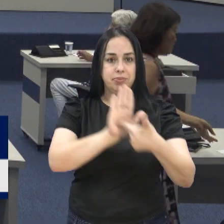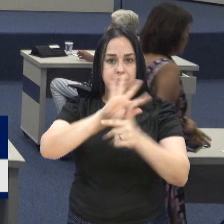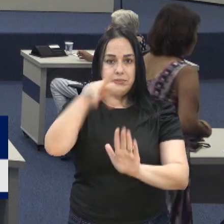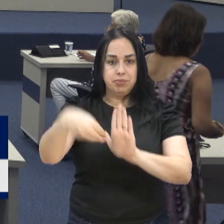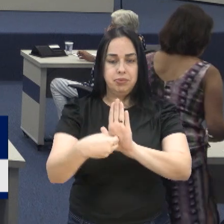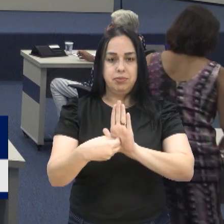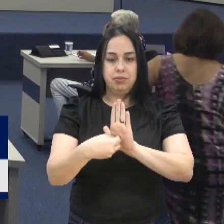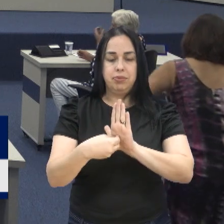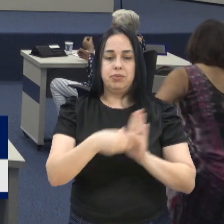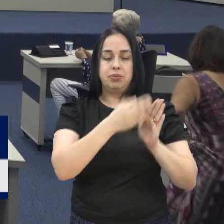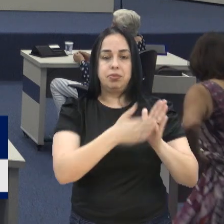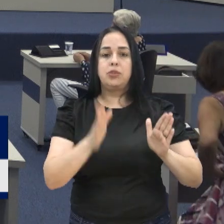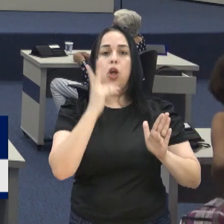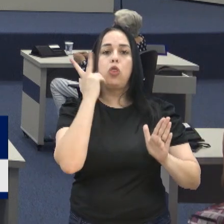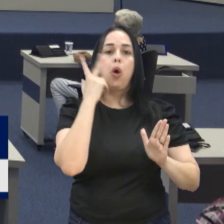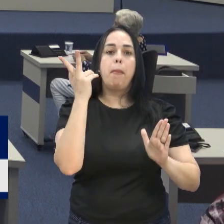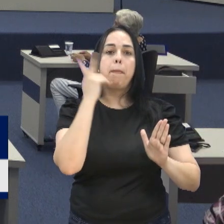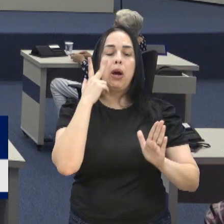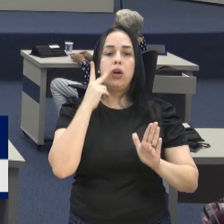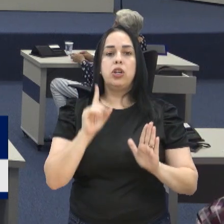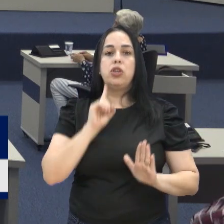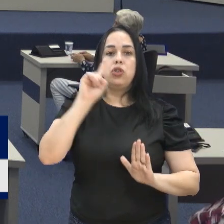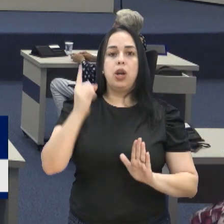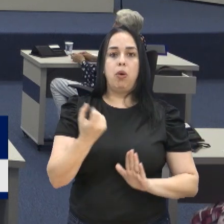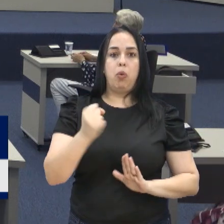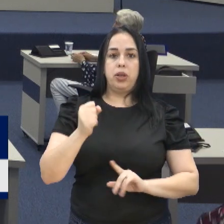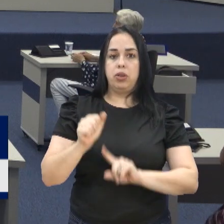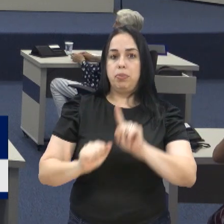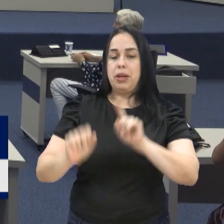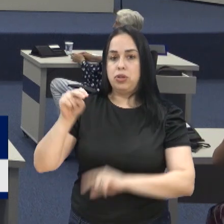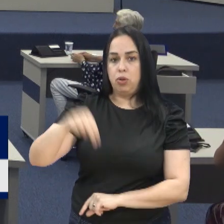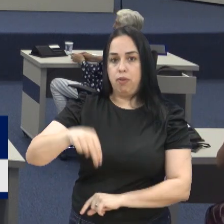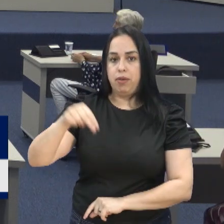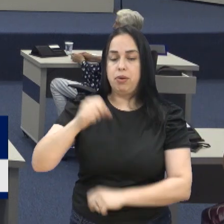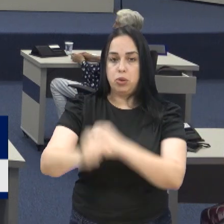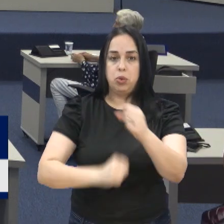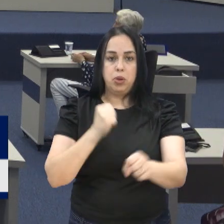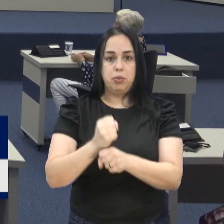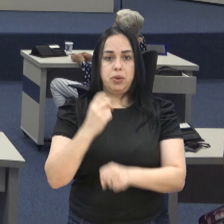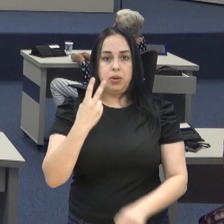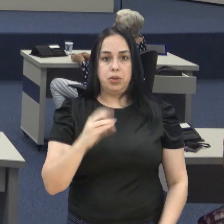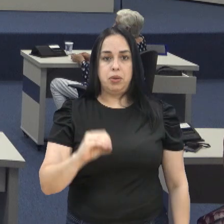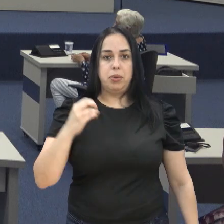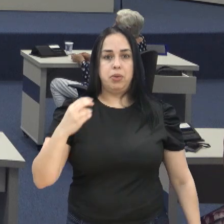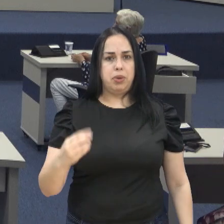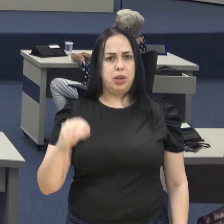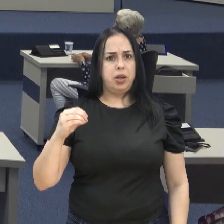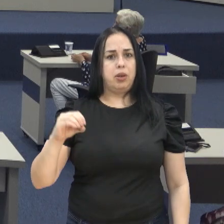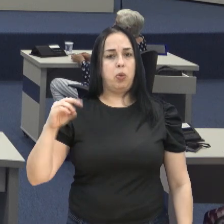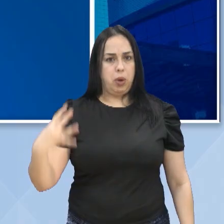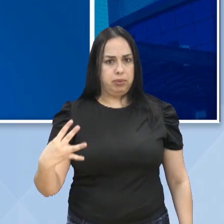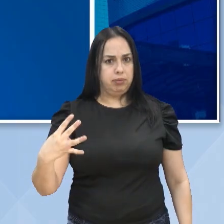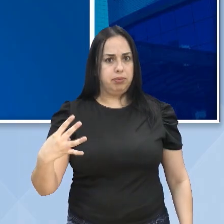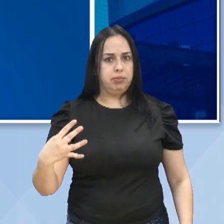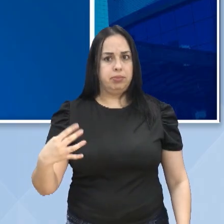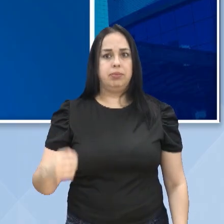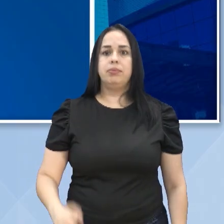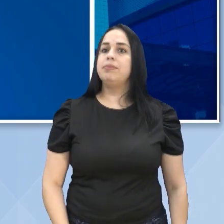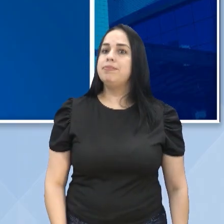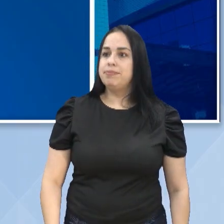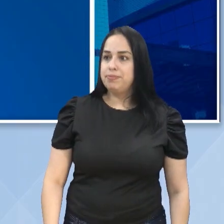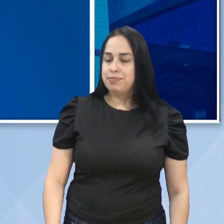emendas, rito ordinário, 8 de novembro de 2004. Processo número 16.